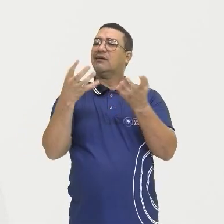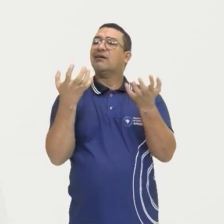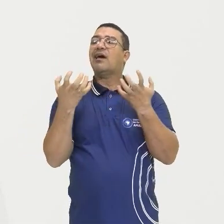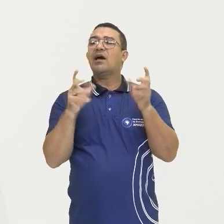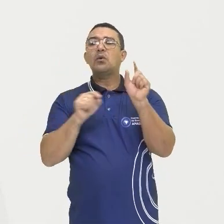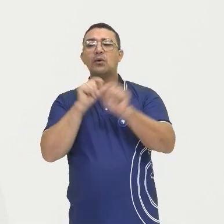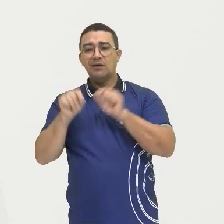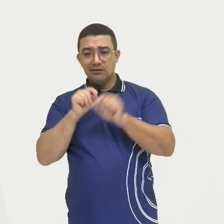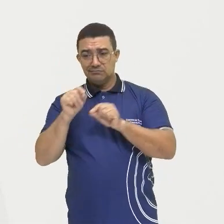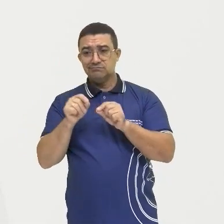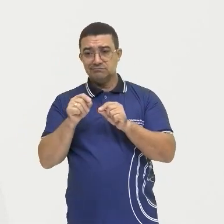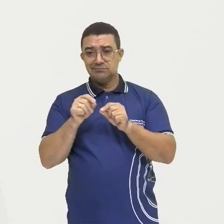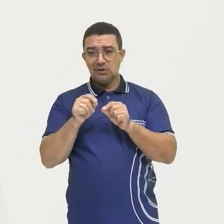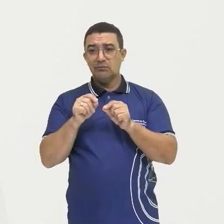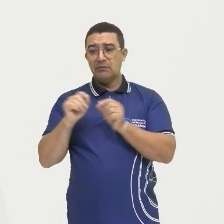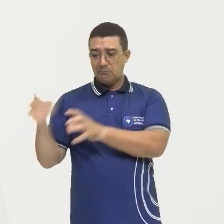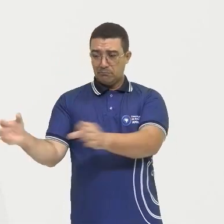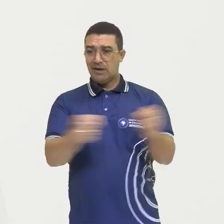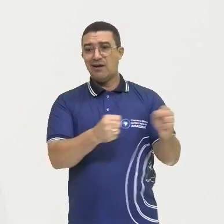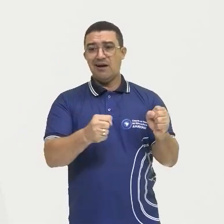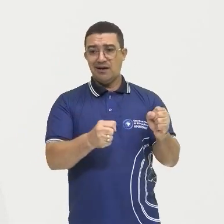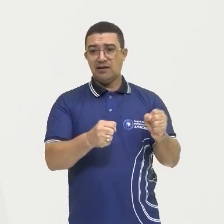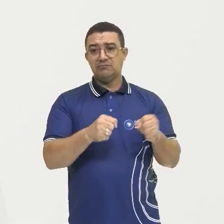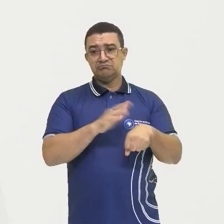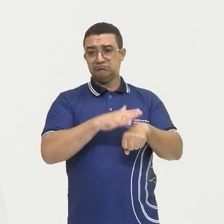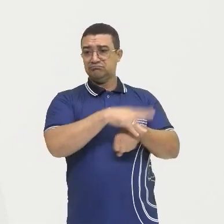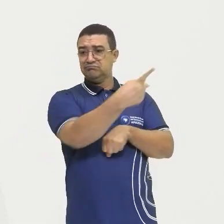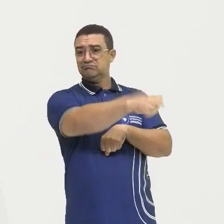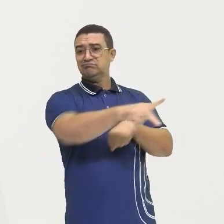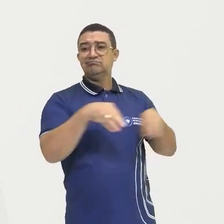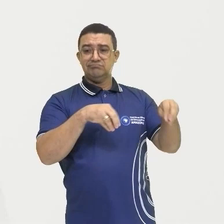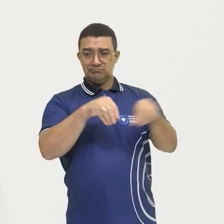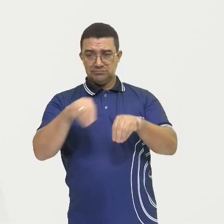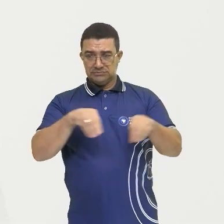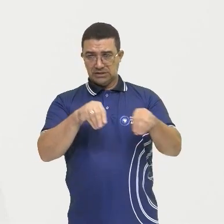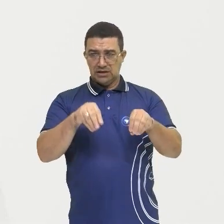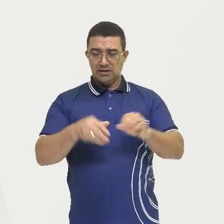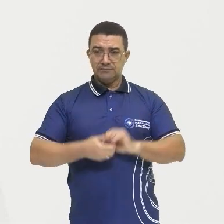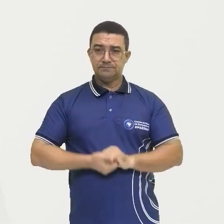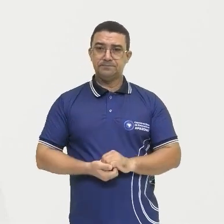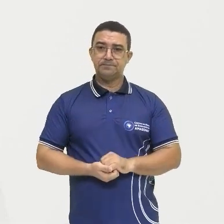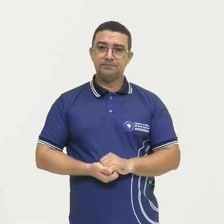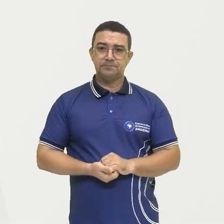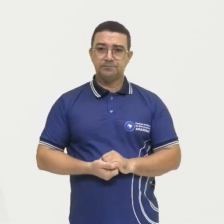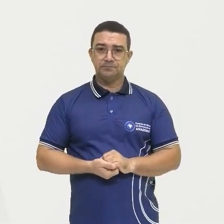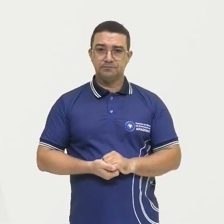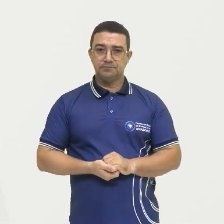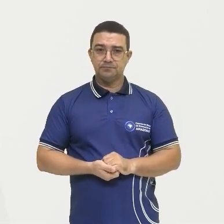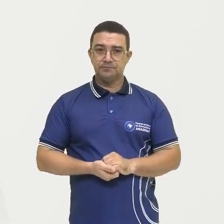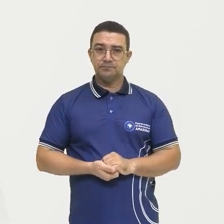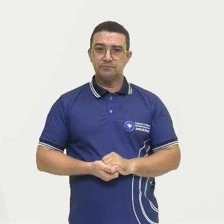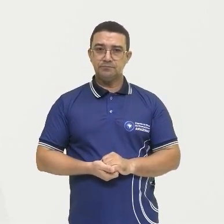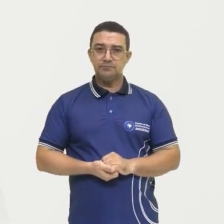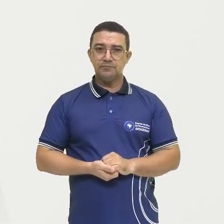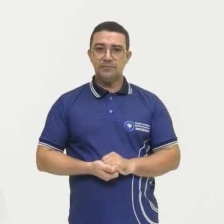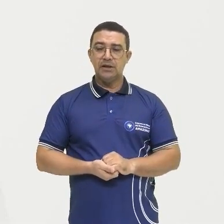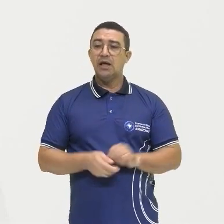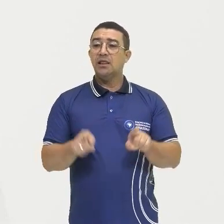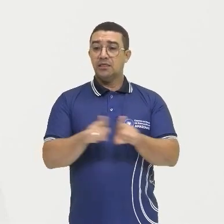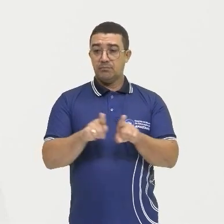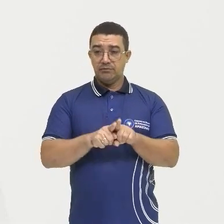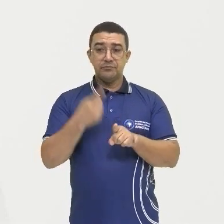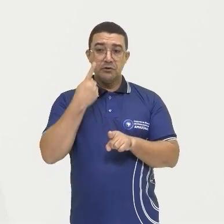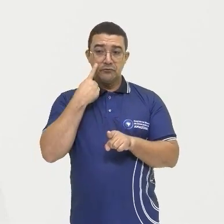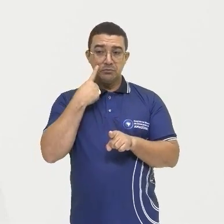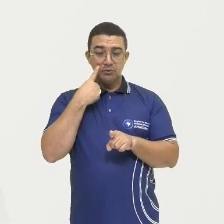também, turma, sobre a produção econômica do estado do